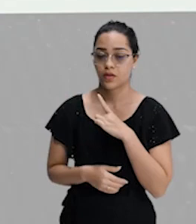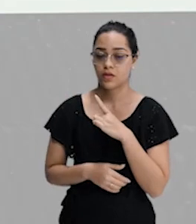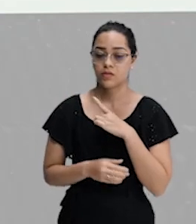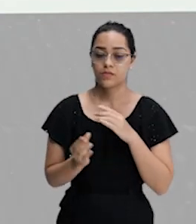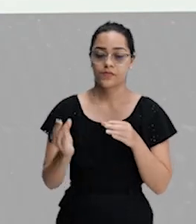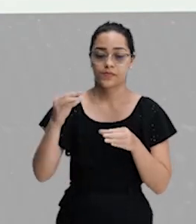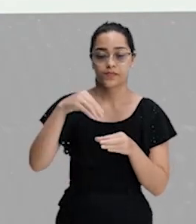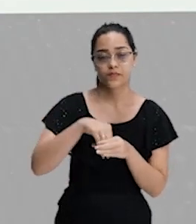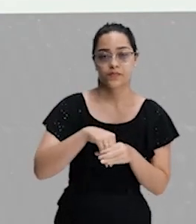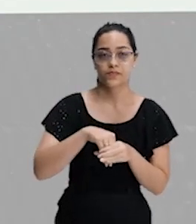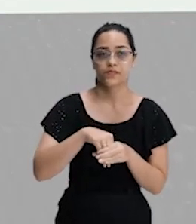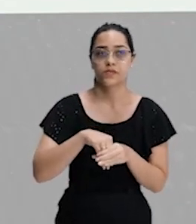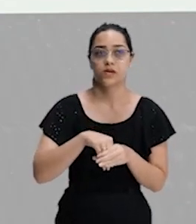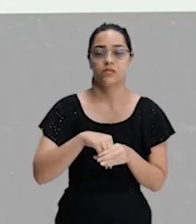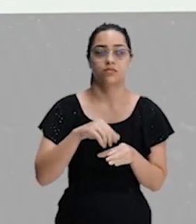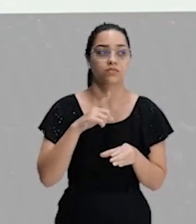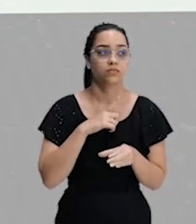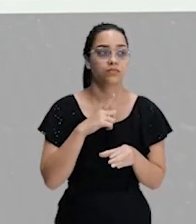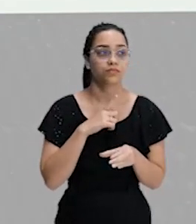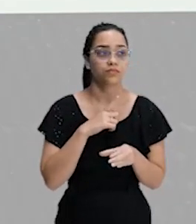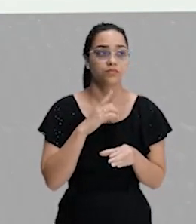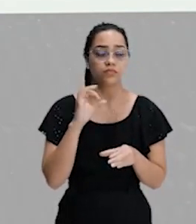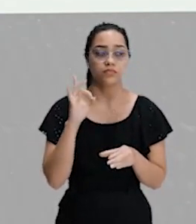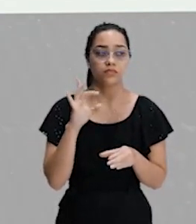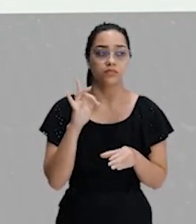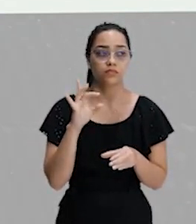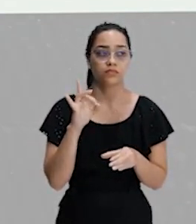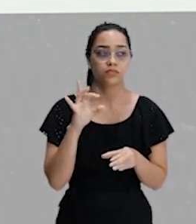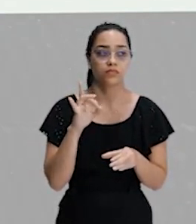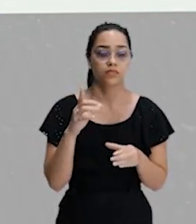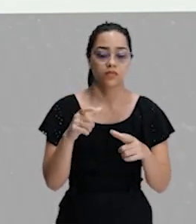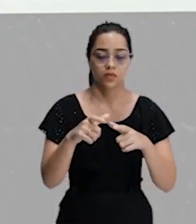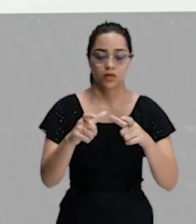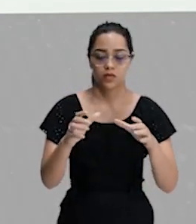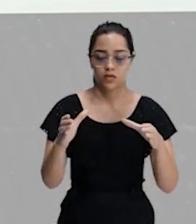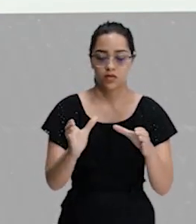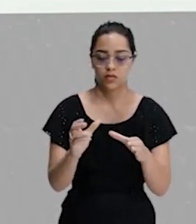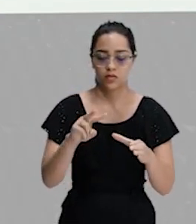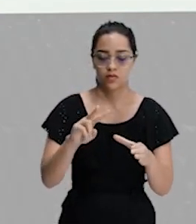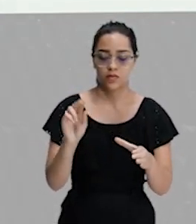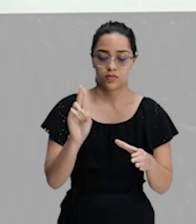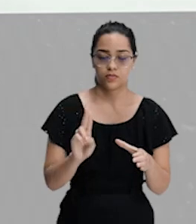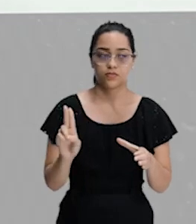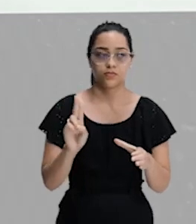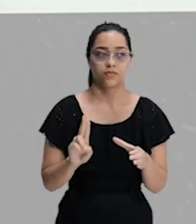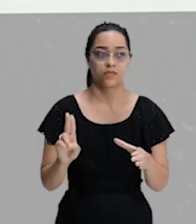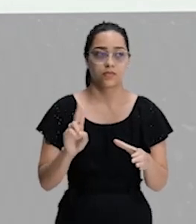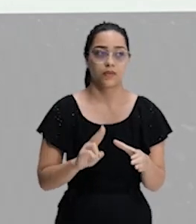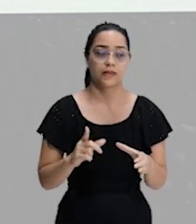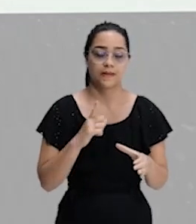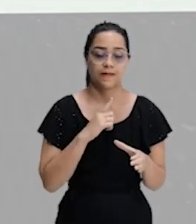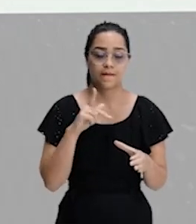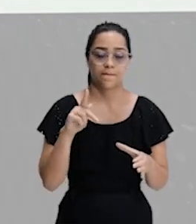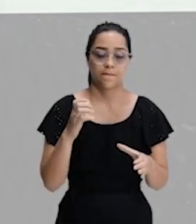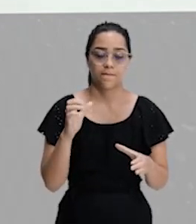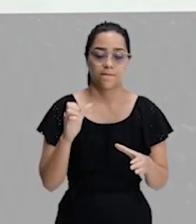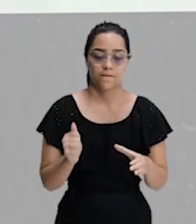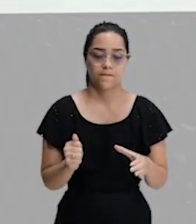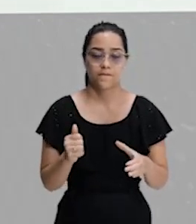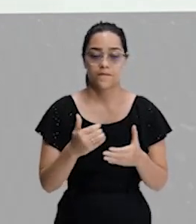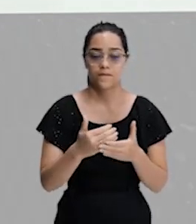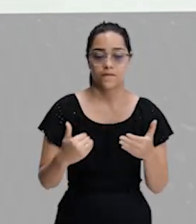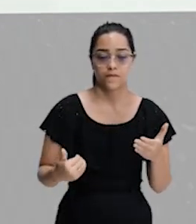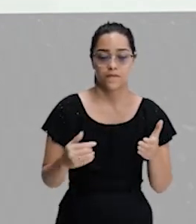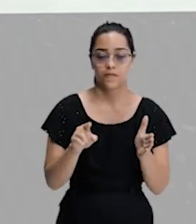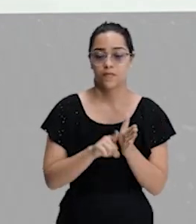dentro, né? Se eu tiro essa parte, não fica só essa parte que ele vai usar da peça. Então